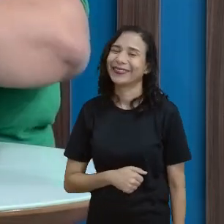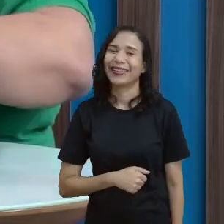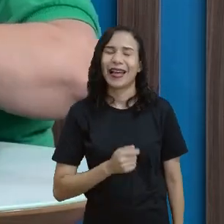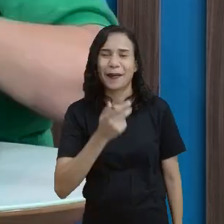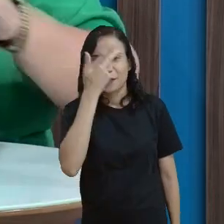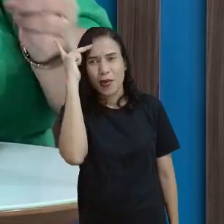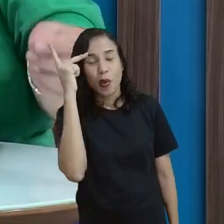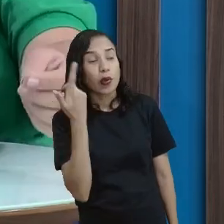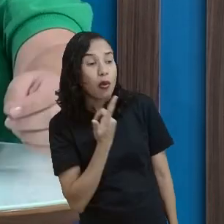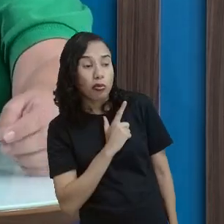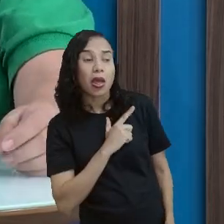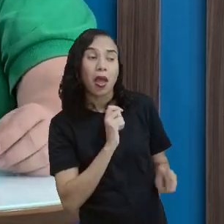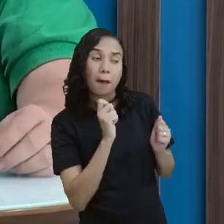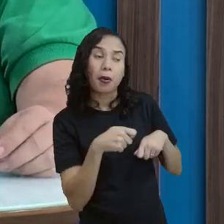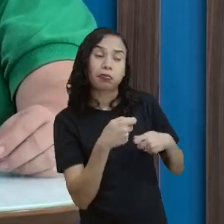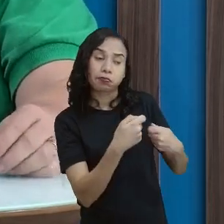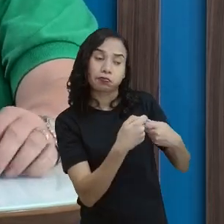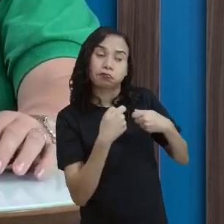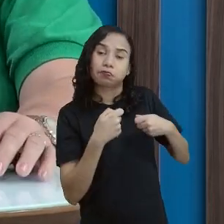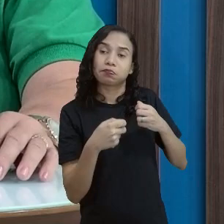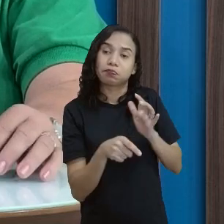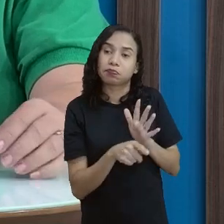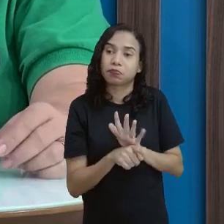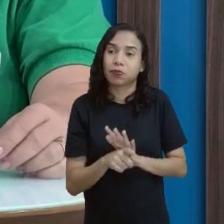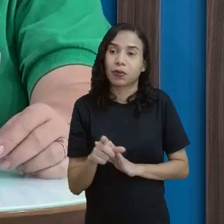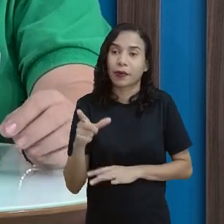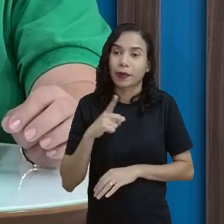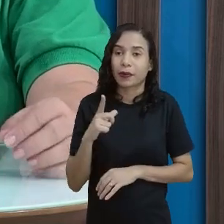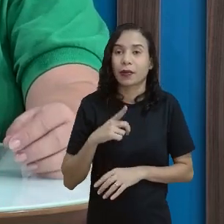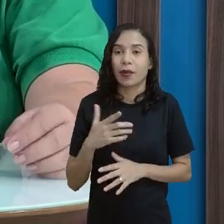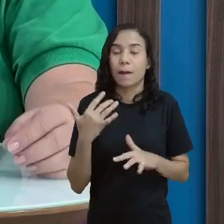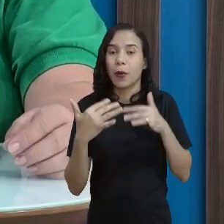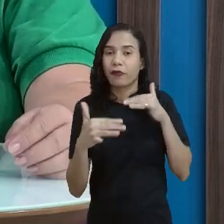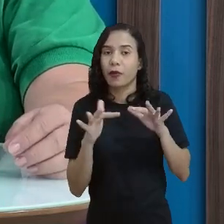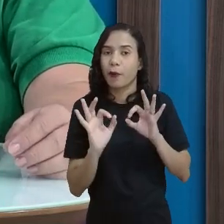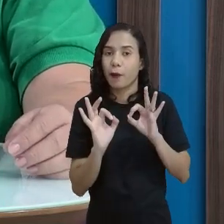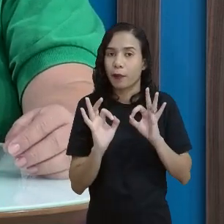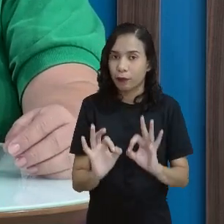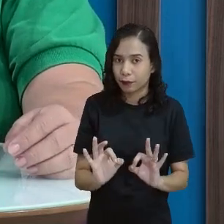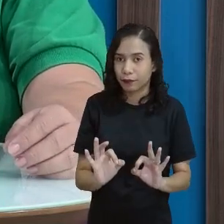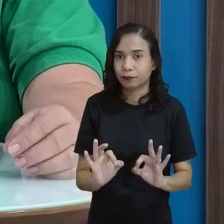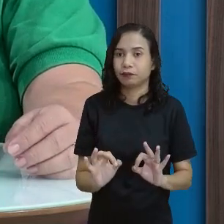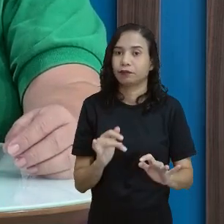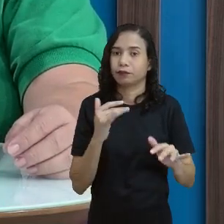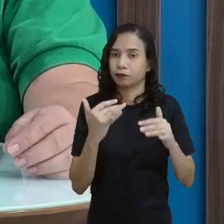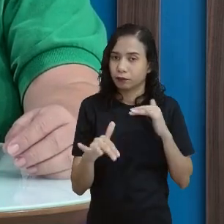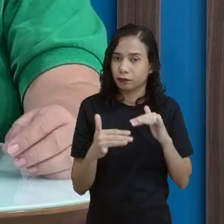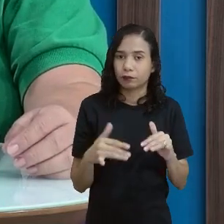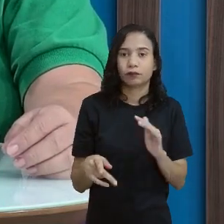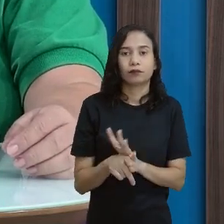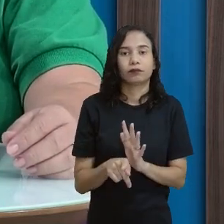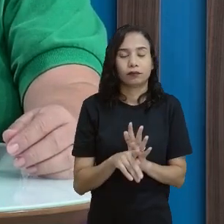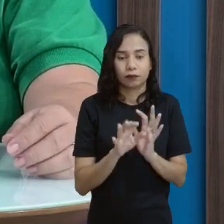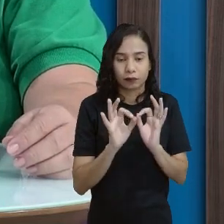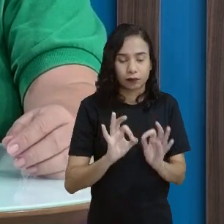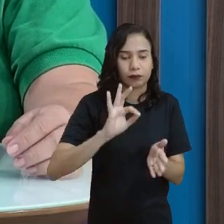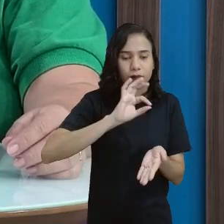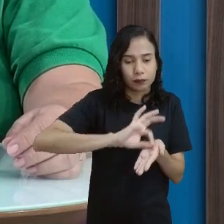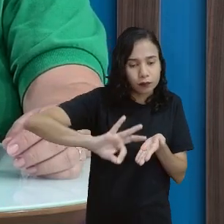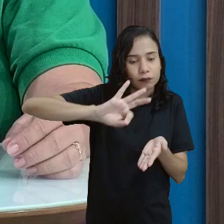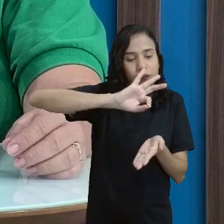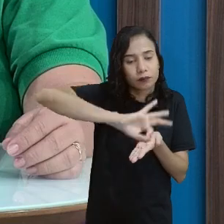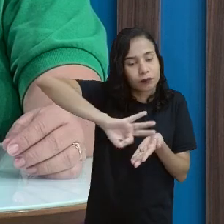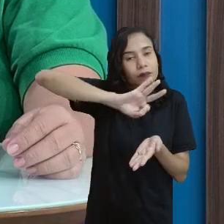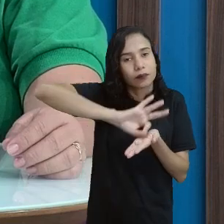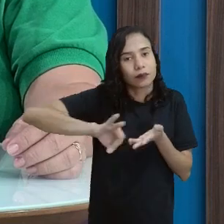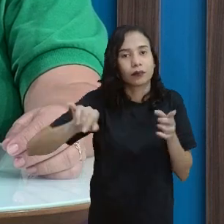não tem pode receber desde que faça o movimento correto, né? Desde que faça esse movimento para um lado Um só. lado só. E